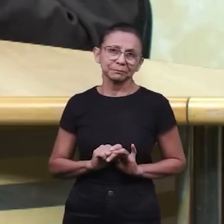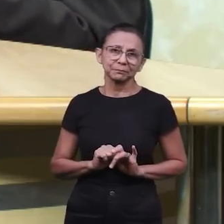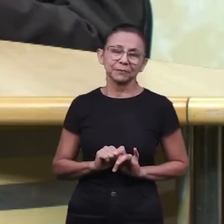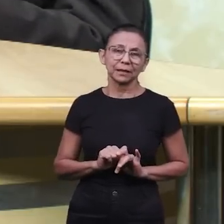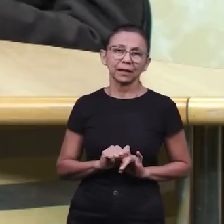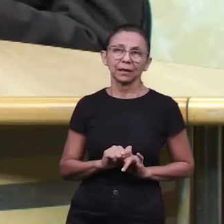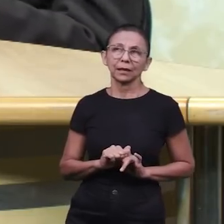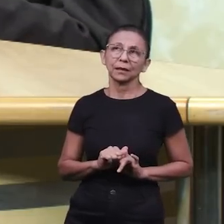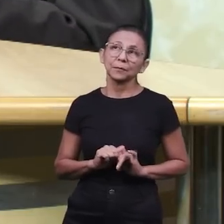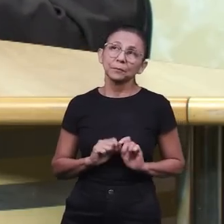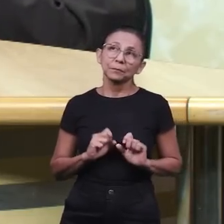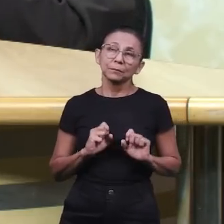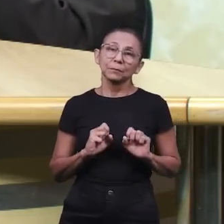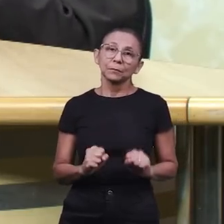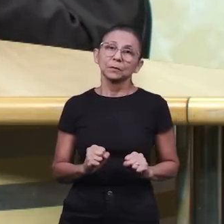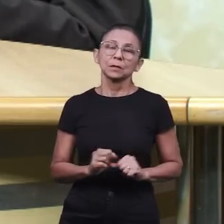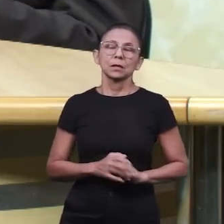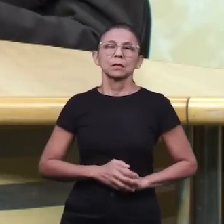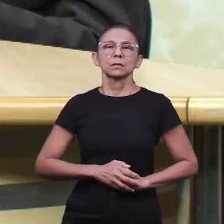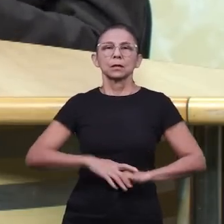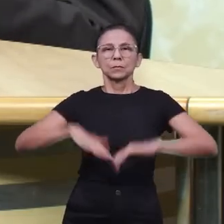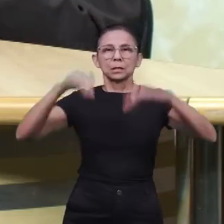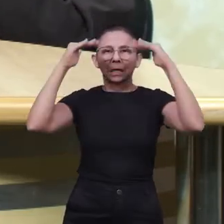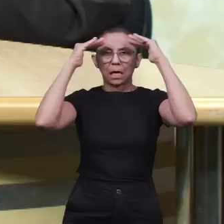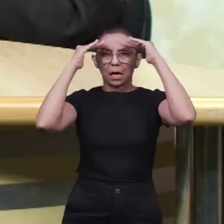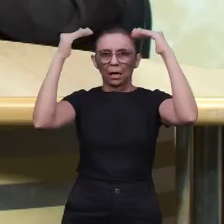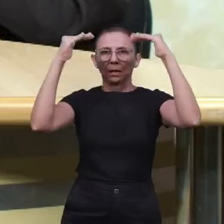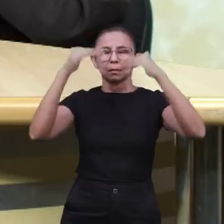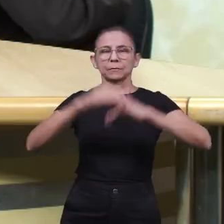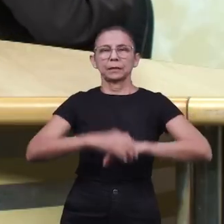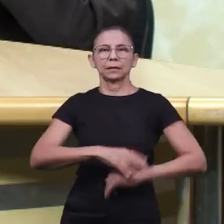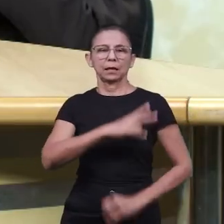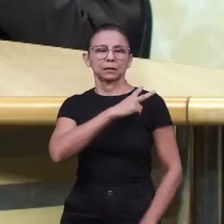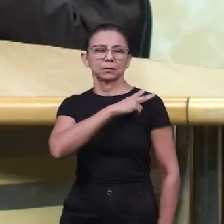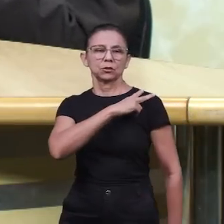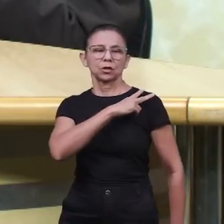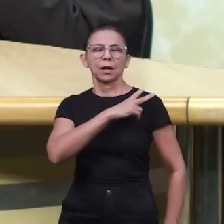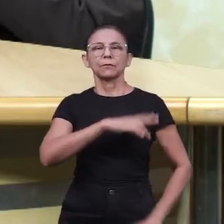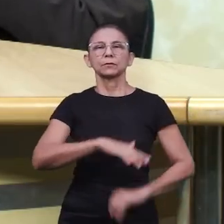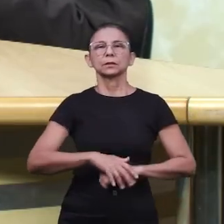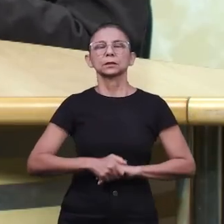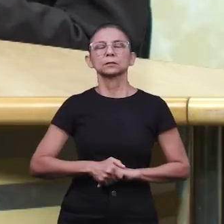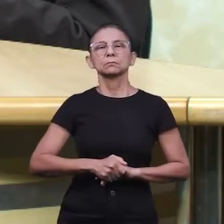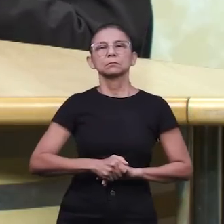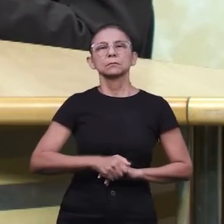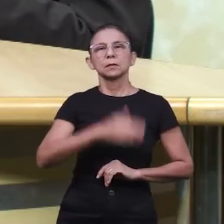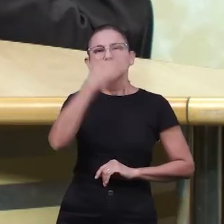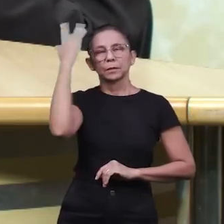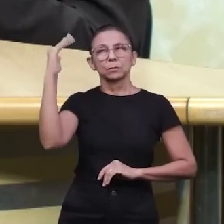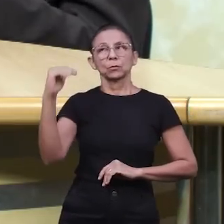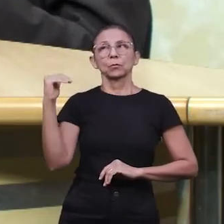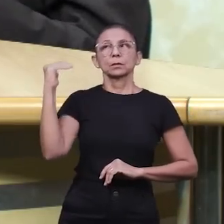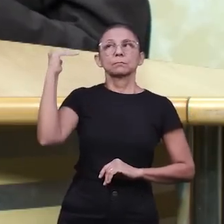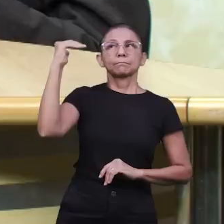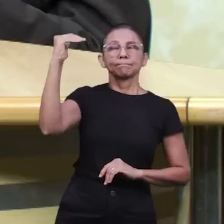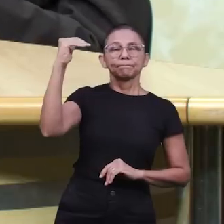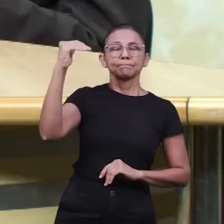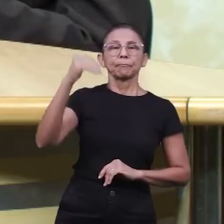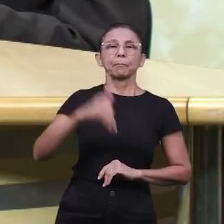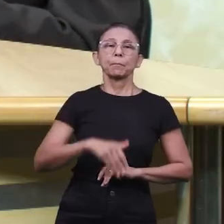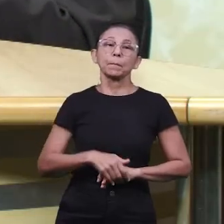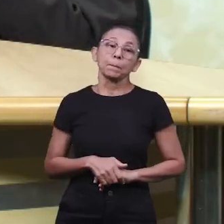a senhores, estamos sujeitos a chefes, às vezes temos que fazer algumas coisas que até